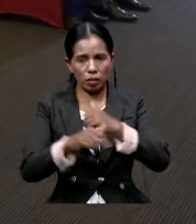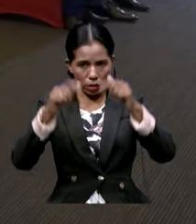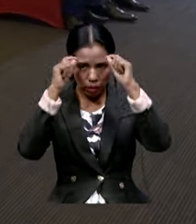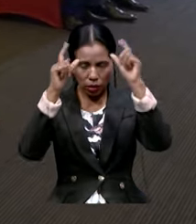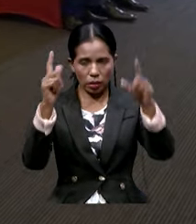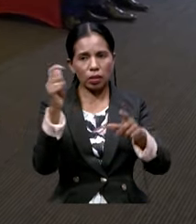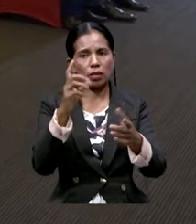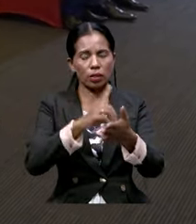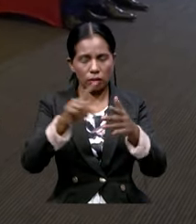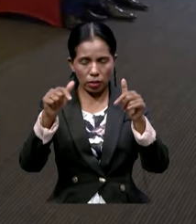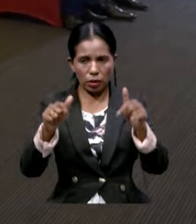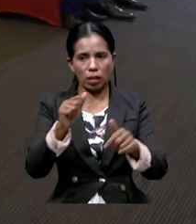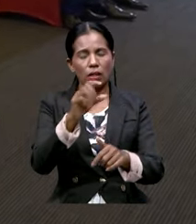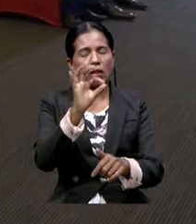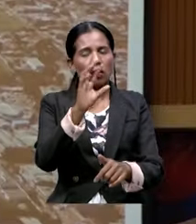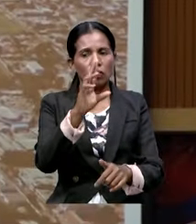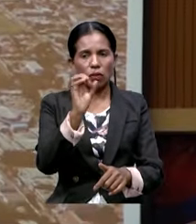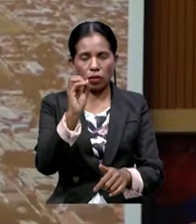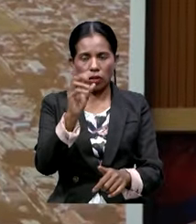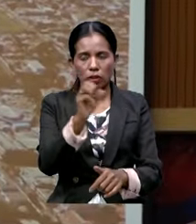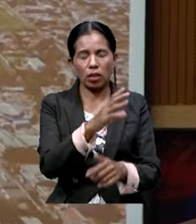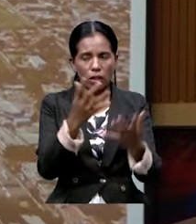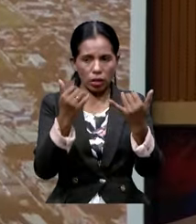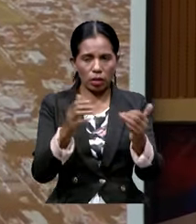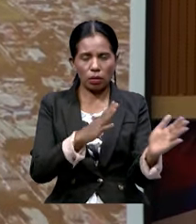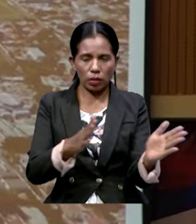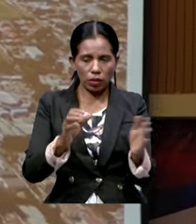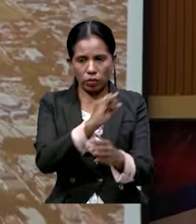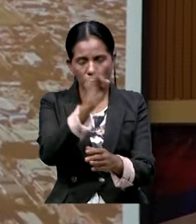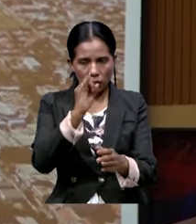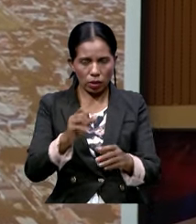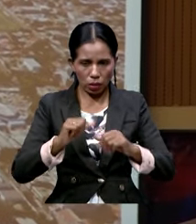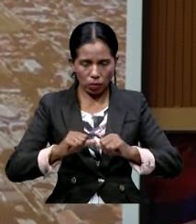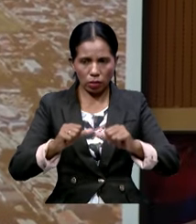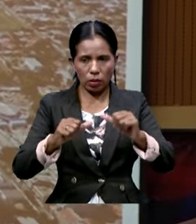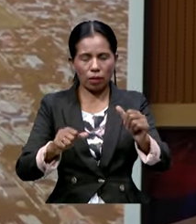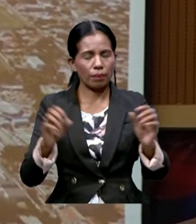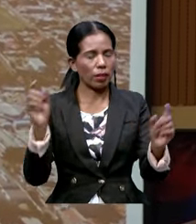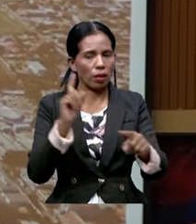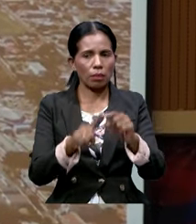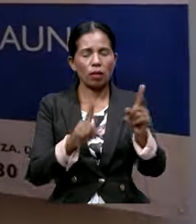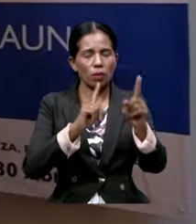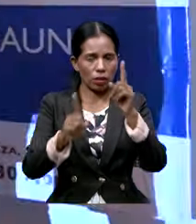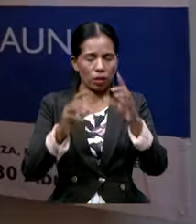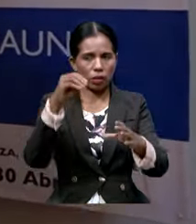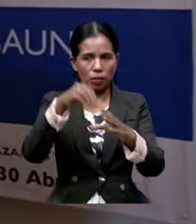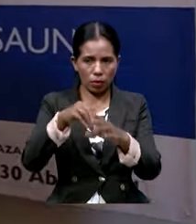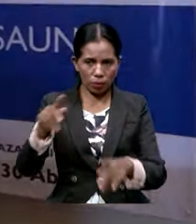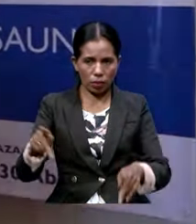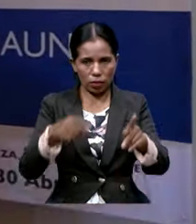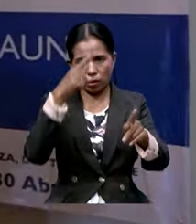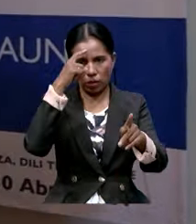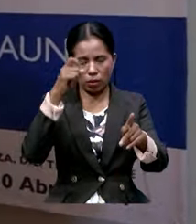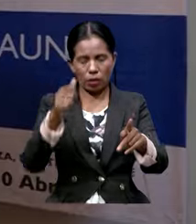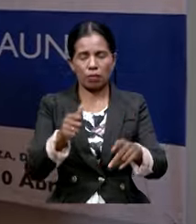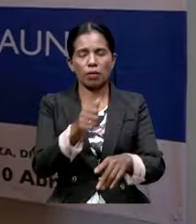Terça semana, né, Alfonso Mos informa. Dadão, né, processo de investigação laohela, no nem a labele colhe a cliente liu, ba público, tamba segredo